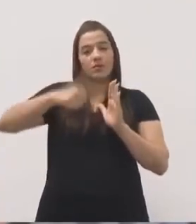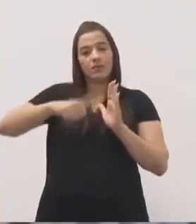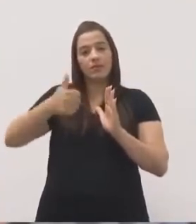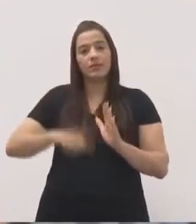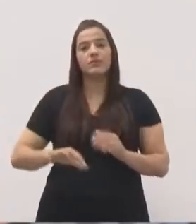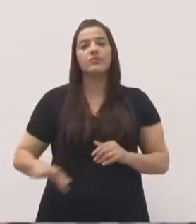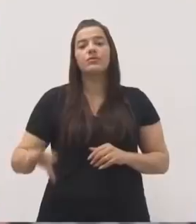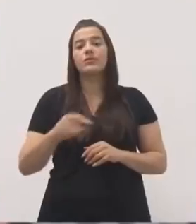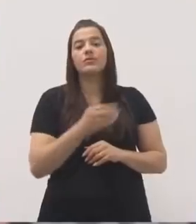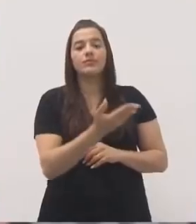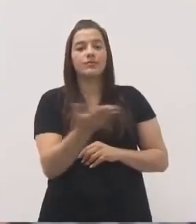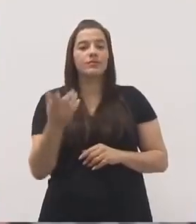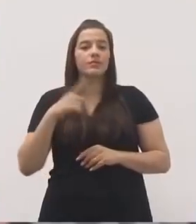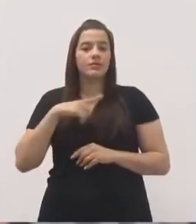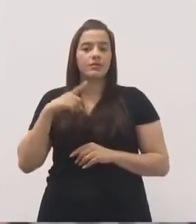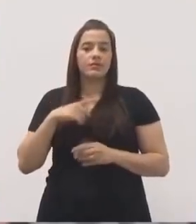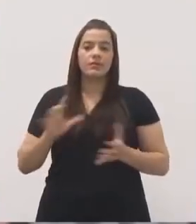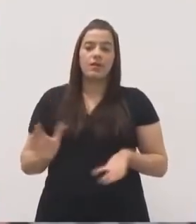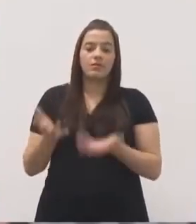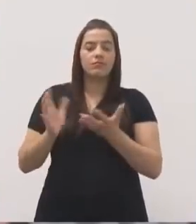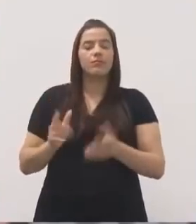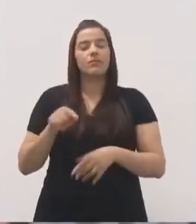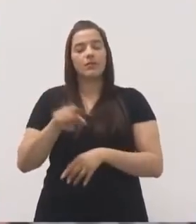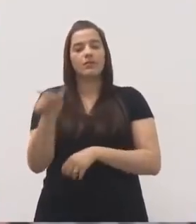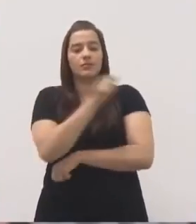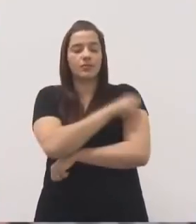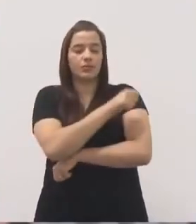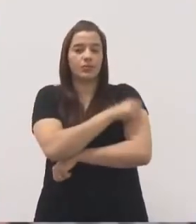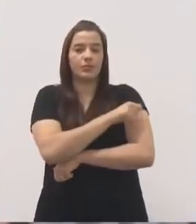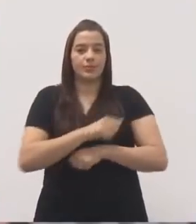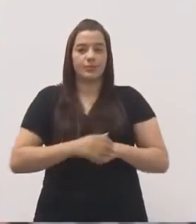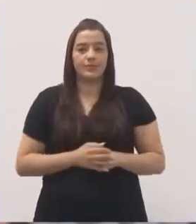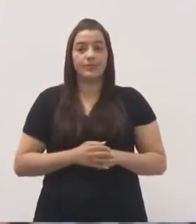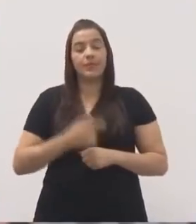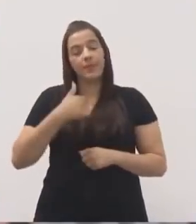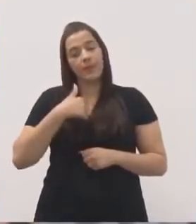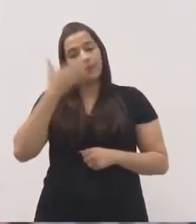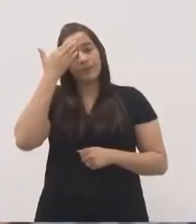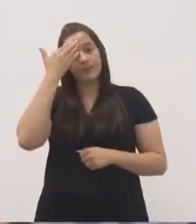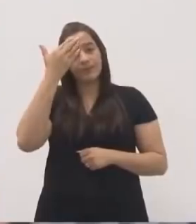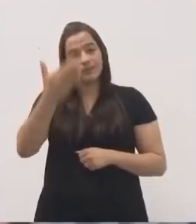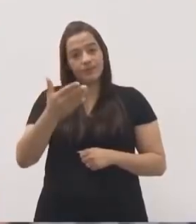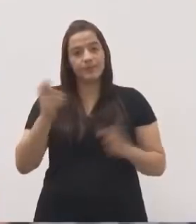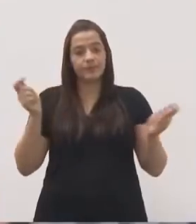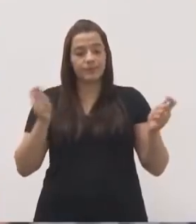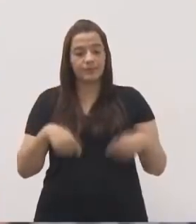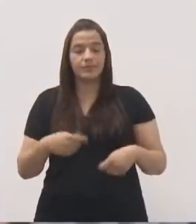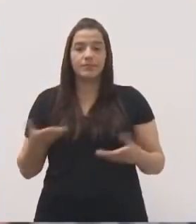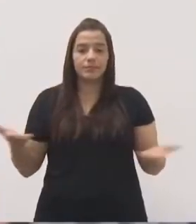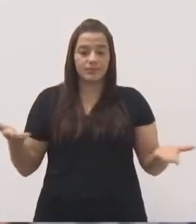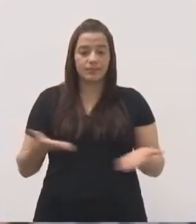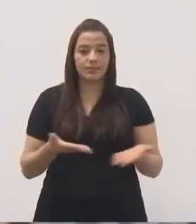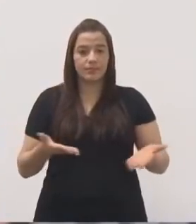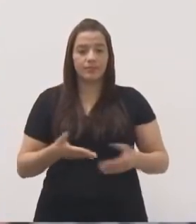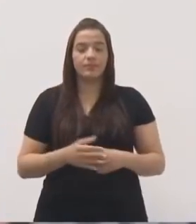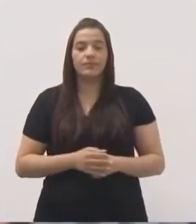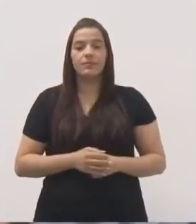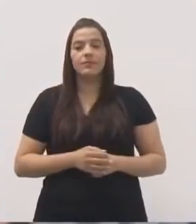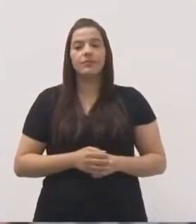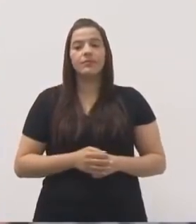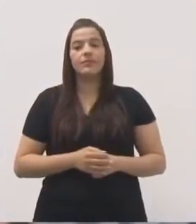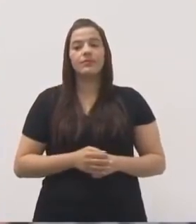de vocês enquanto mobilizadores para os nossos estudantes, tá bom? Eu agradeço muito a oportunidade